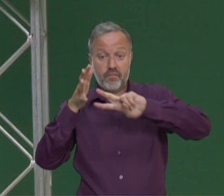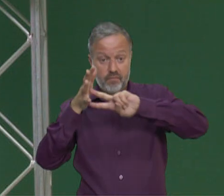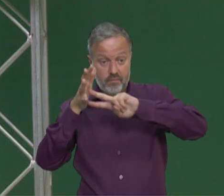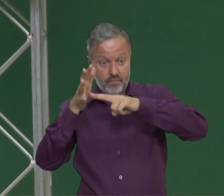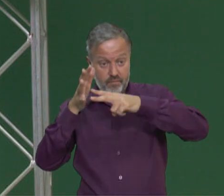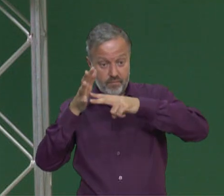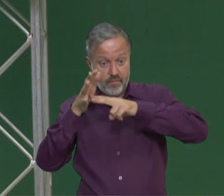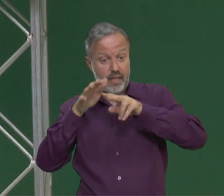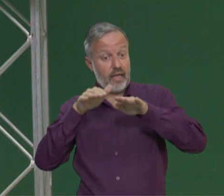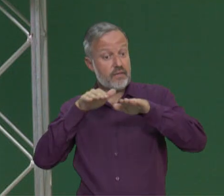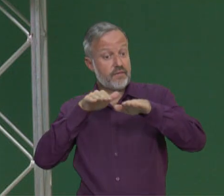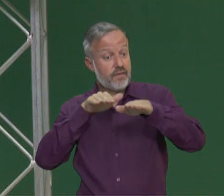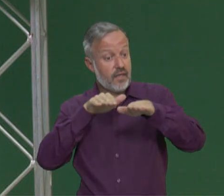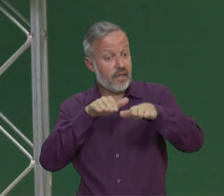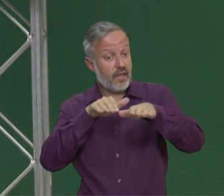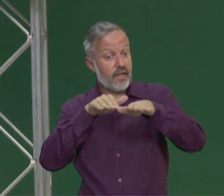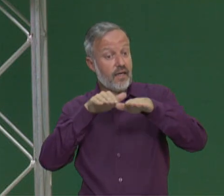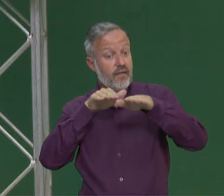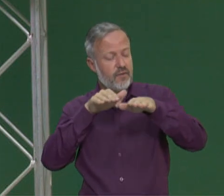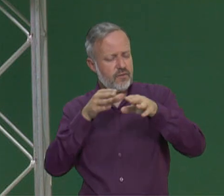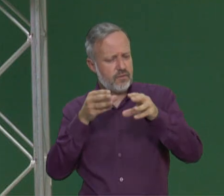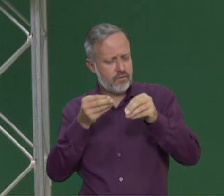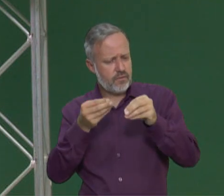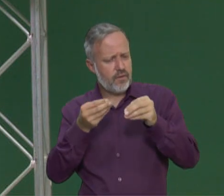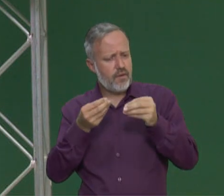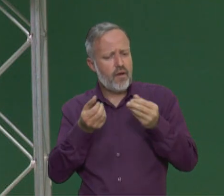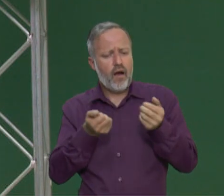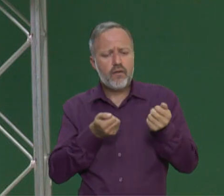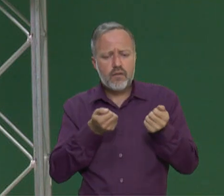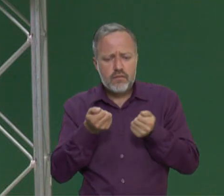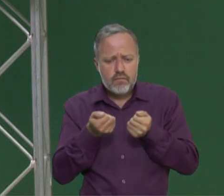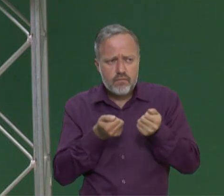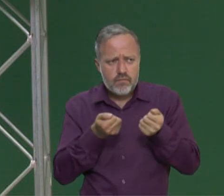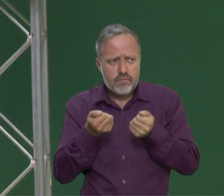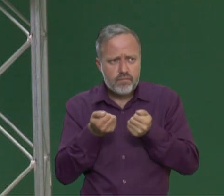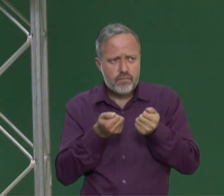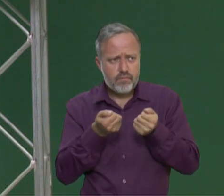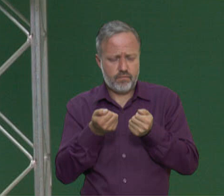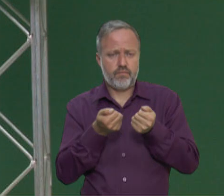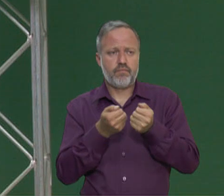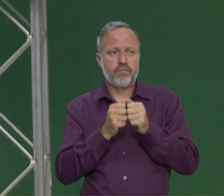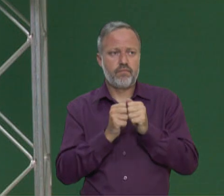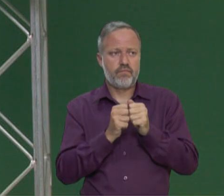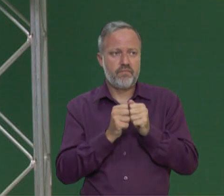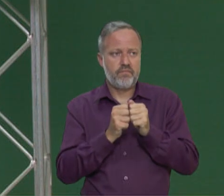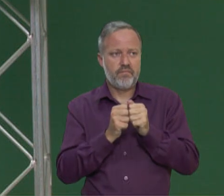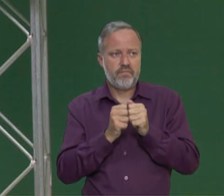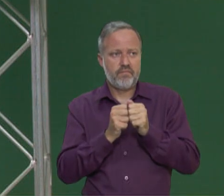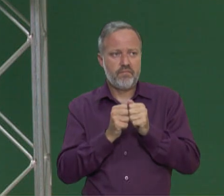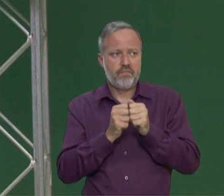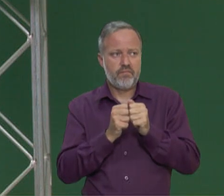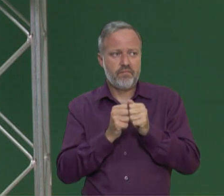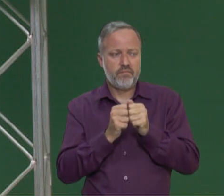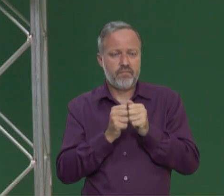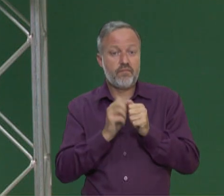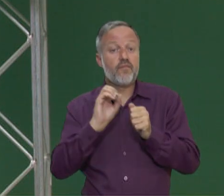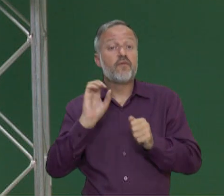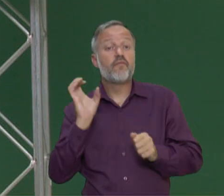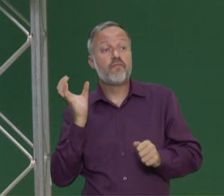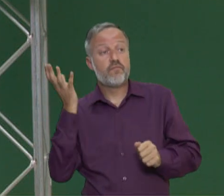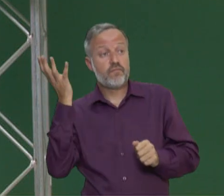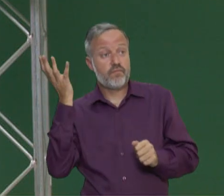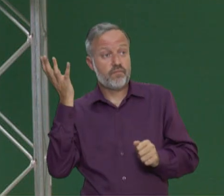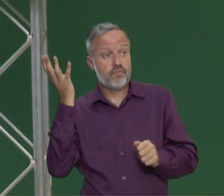a gente tem false friends, os falsos cognatos. E aqui está um bom exemplo. Então, o que